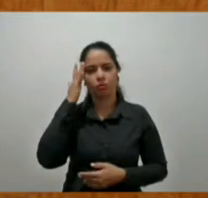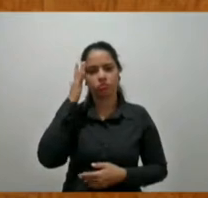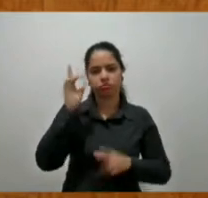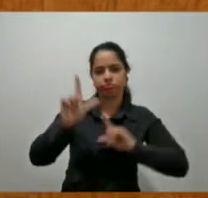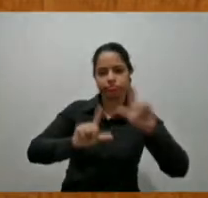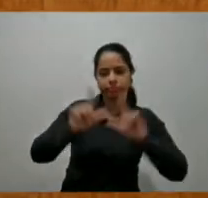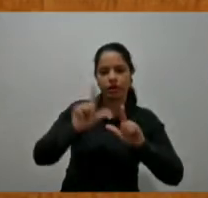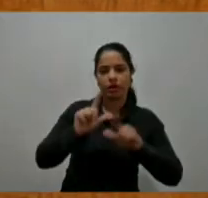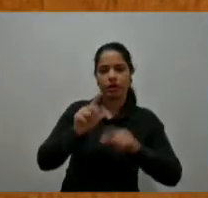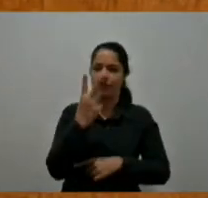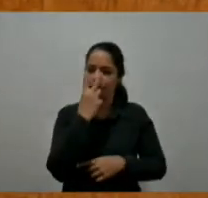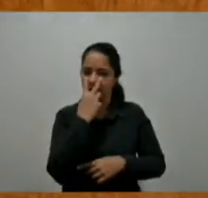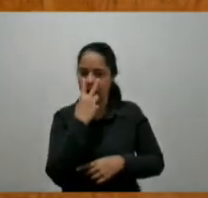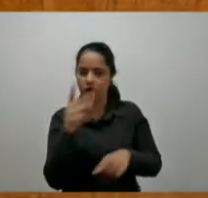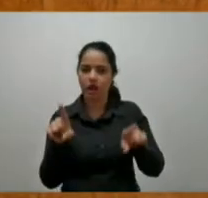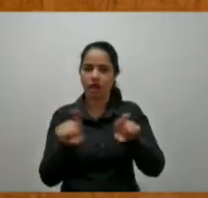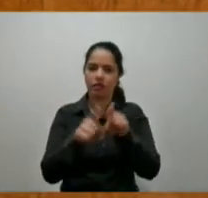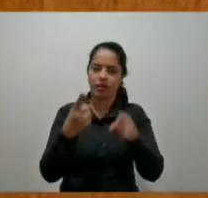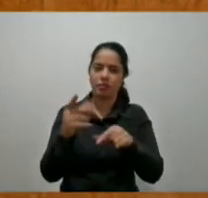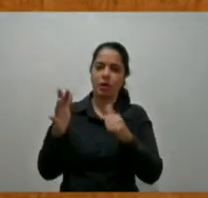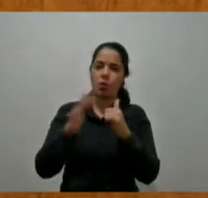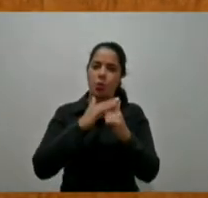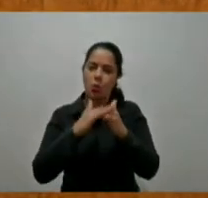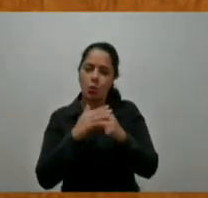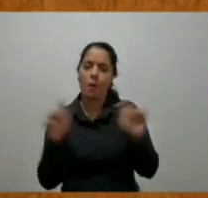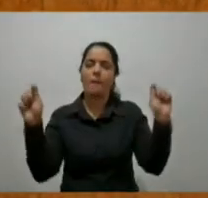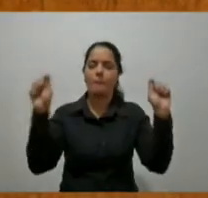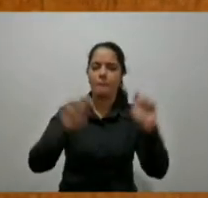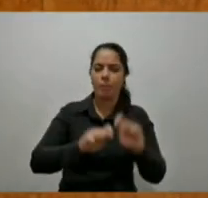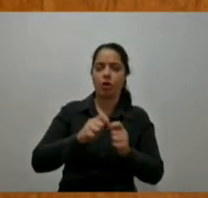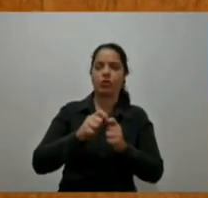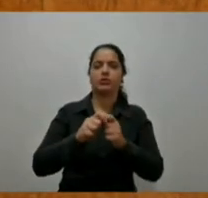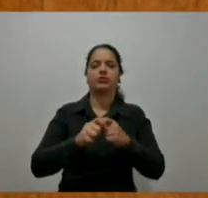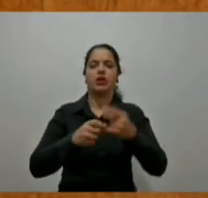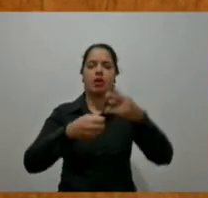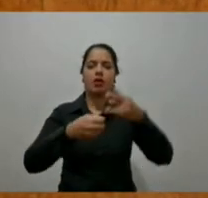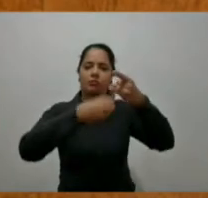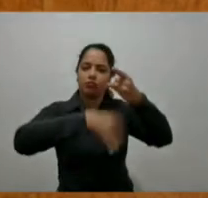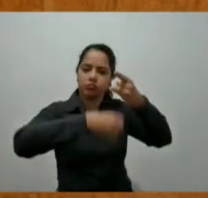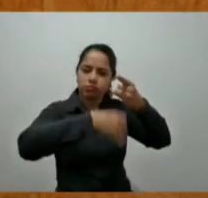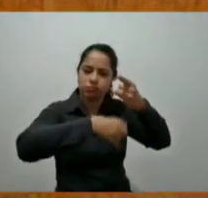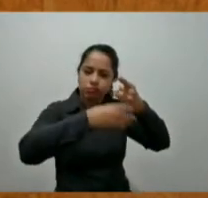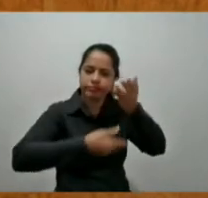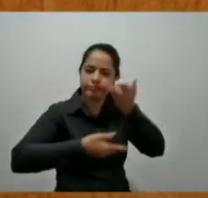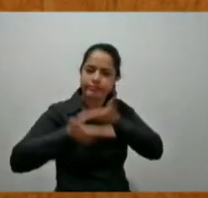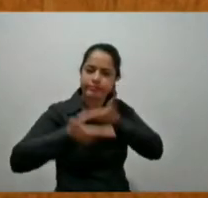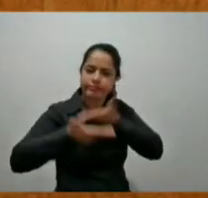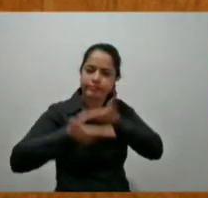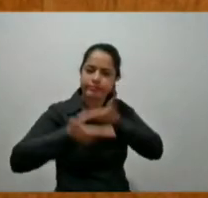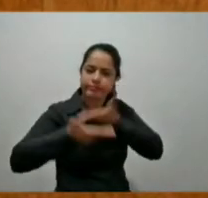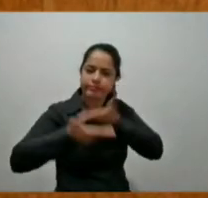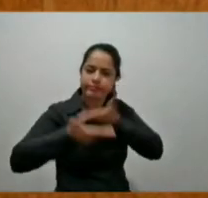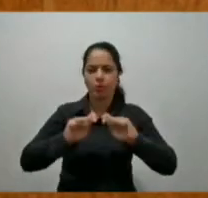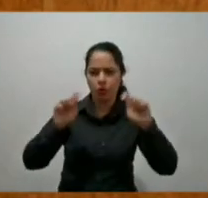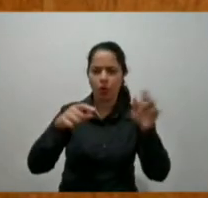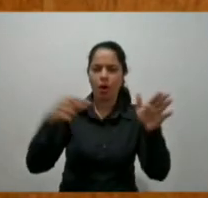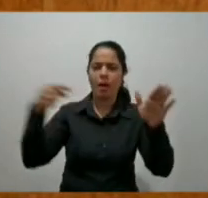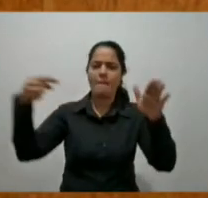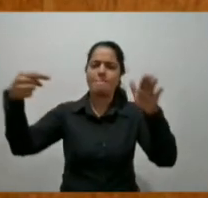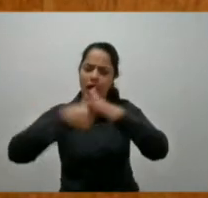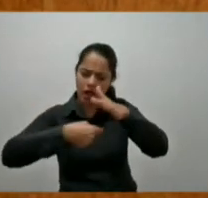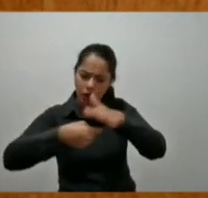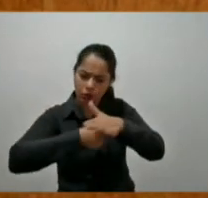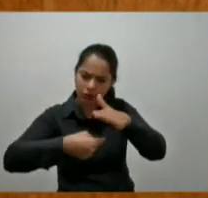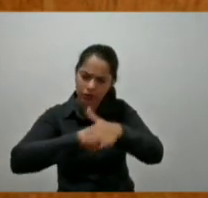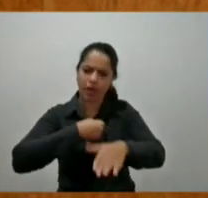podem interagir com o evento, é só mandar aqui no YouTube nesse campo de perguntas, podem interagir, mandar perguntas, que a gente vai fazendo